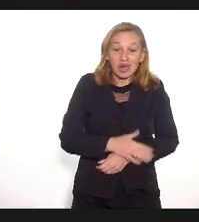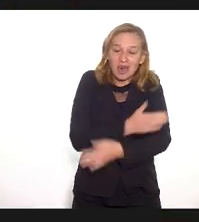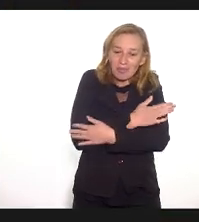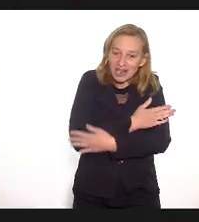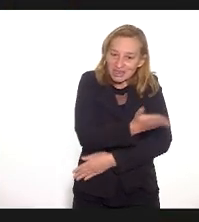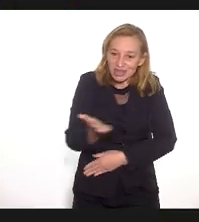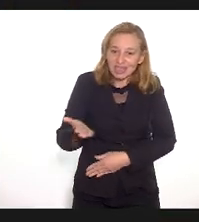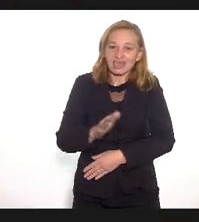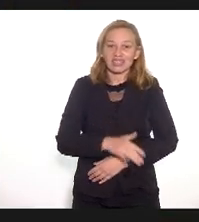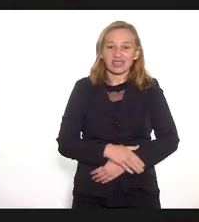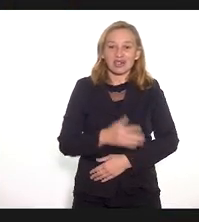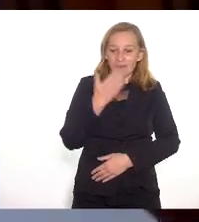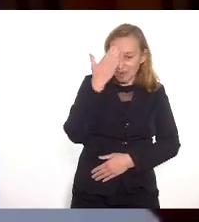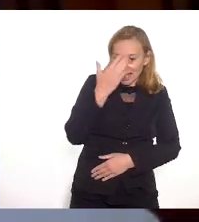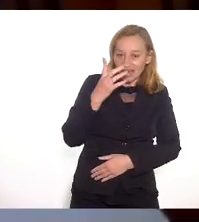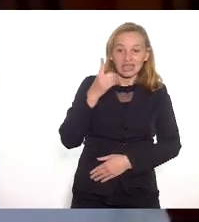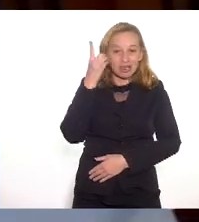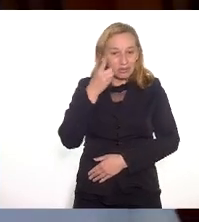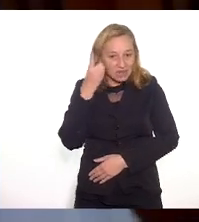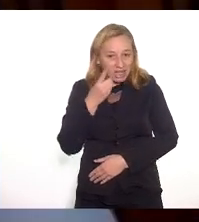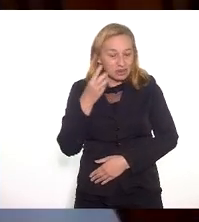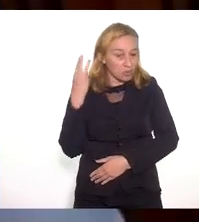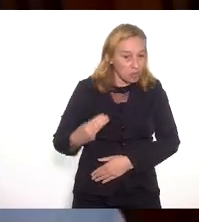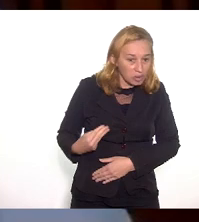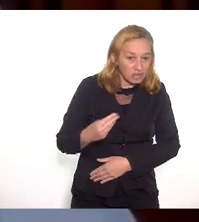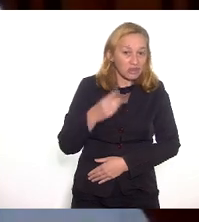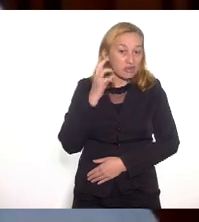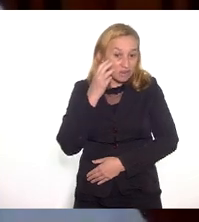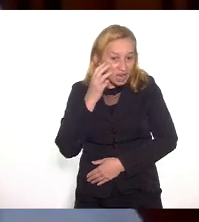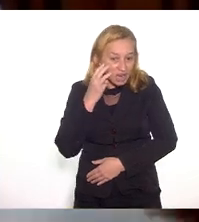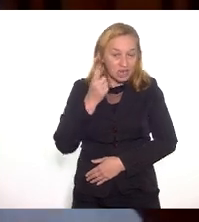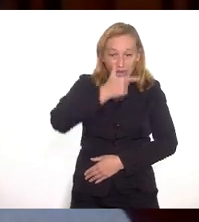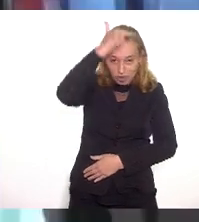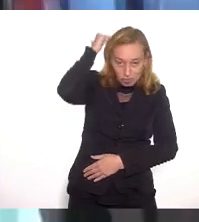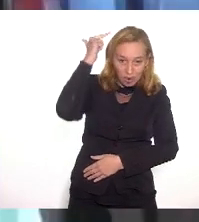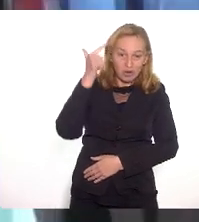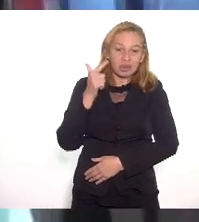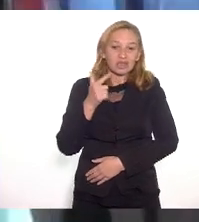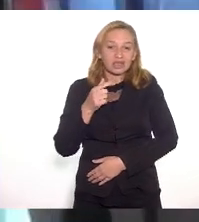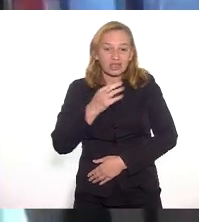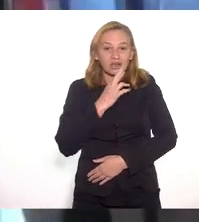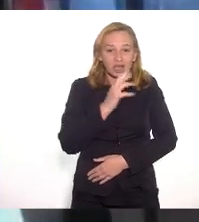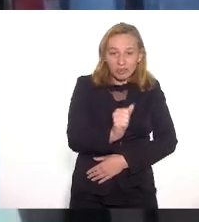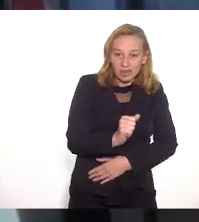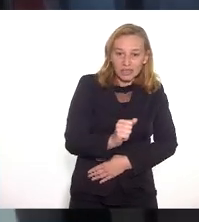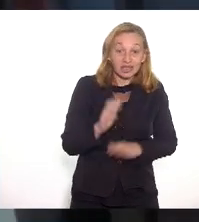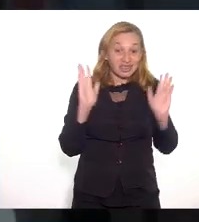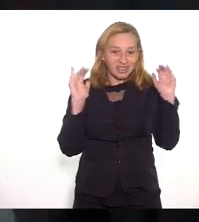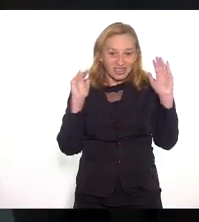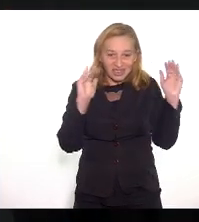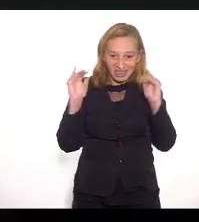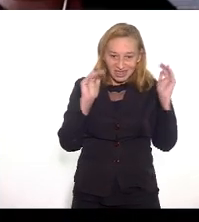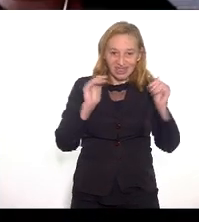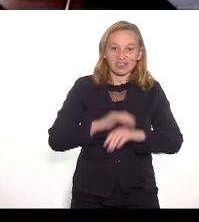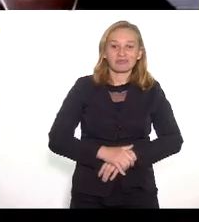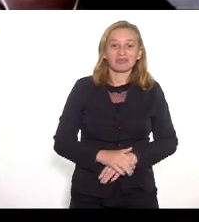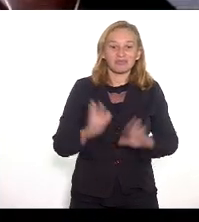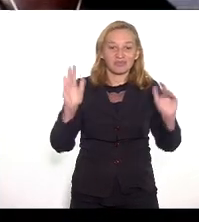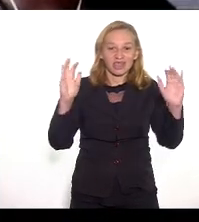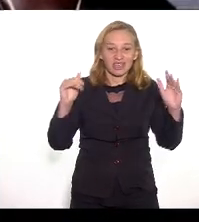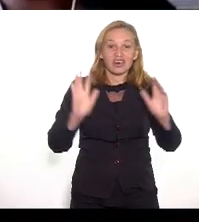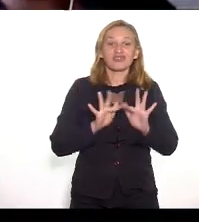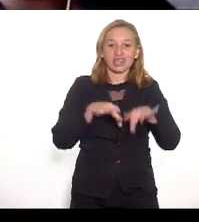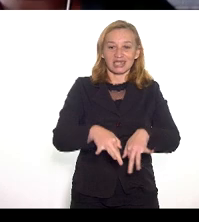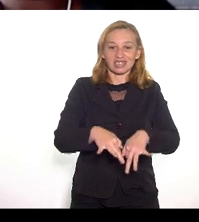aí, fica comigo. Domingo, deputado Rodrigo Amorim, deputada Mônica, deputado Valdeque. Abraços, até breve. Abraço para todo mundo. Até logo mais está